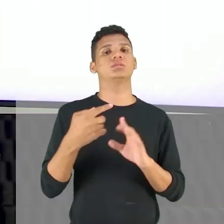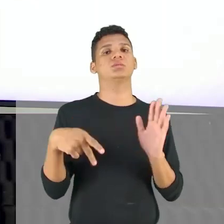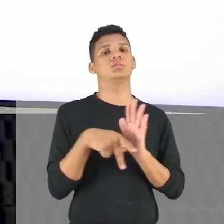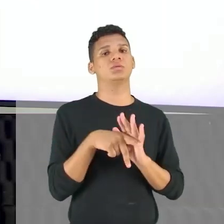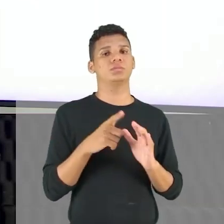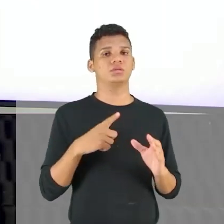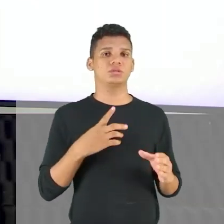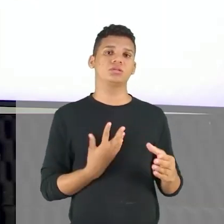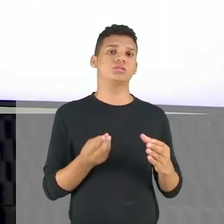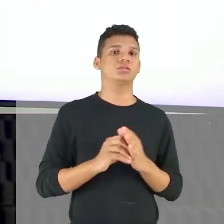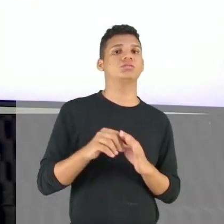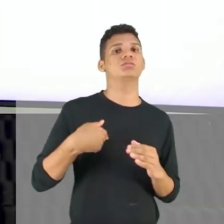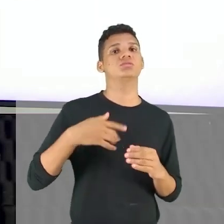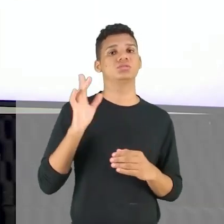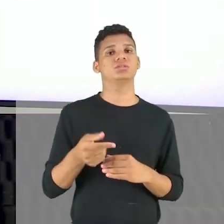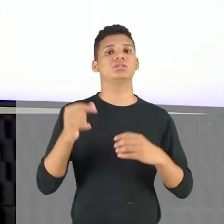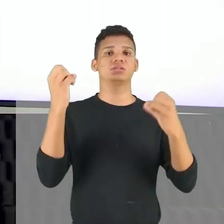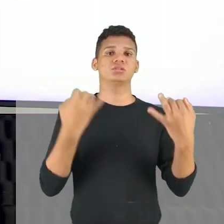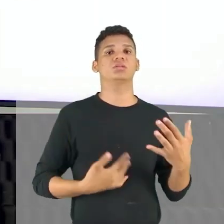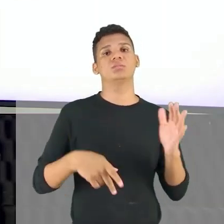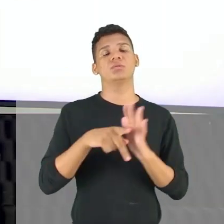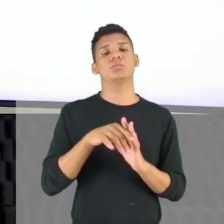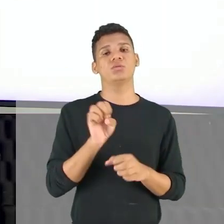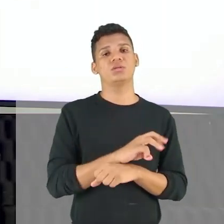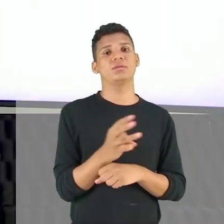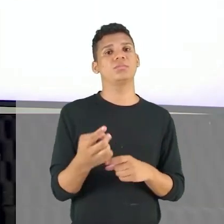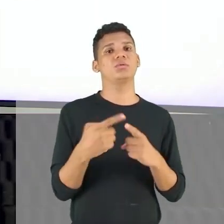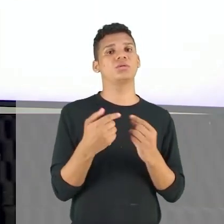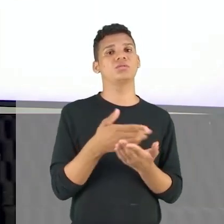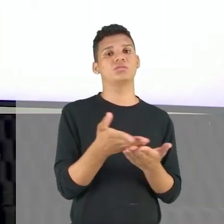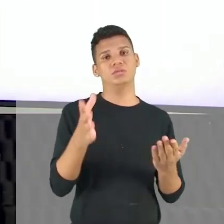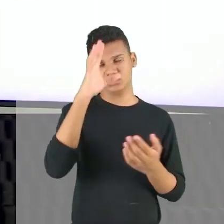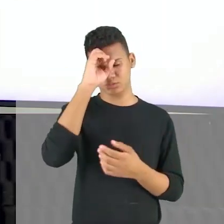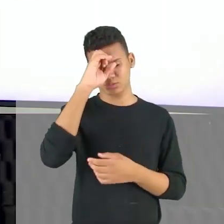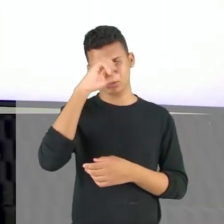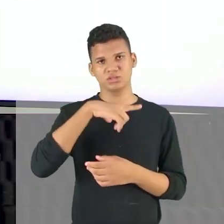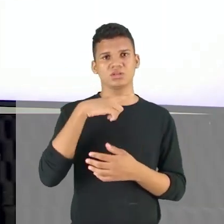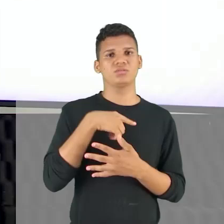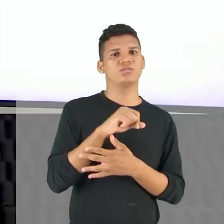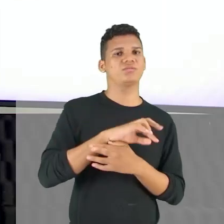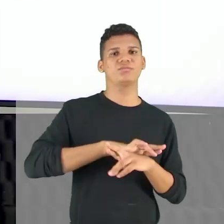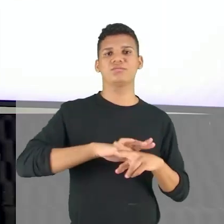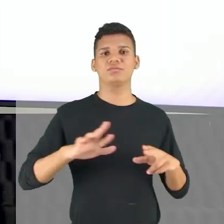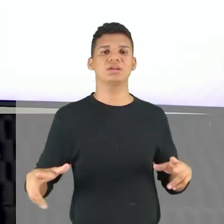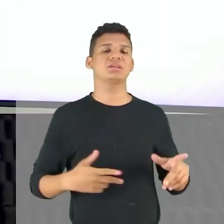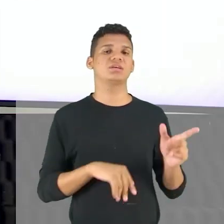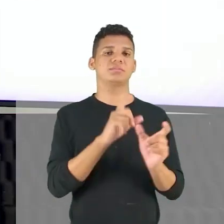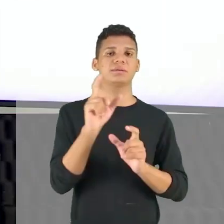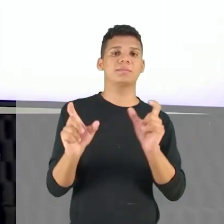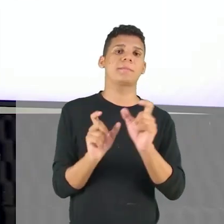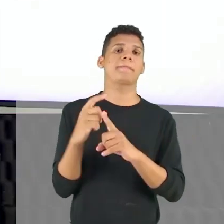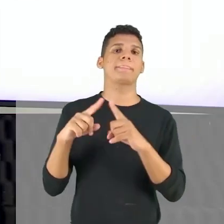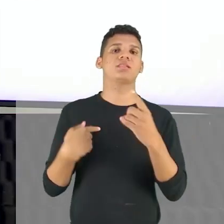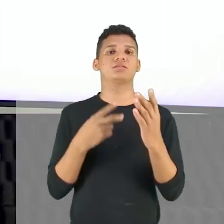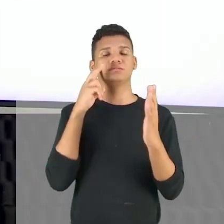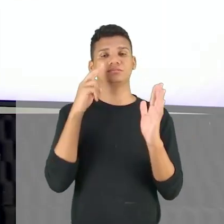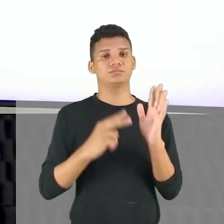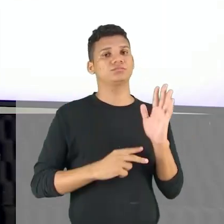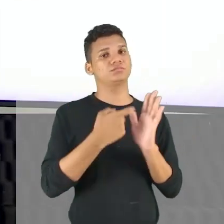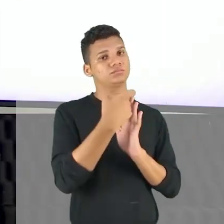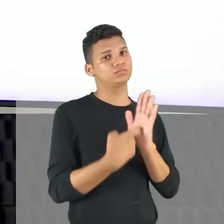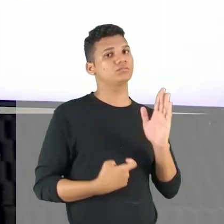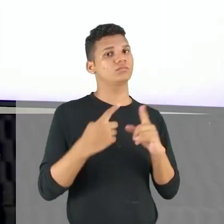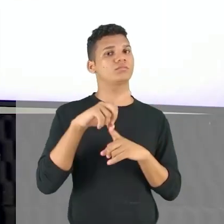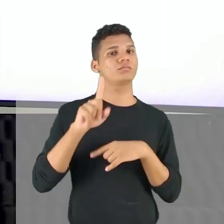questões que já caíram na UEMA? É que vocês aprendam muitas palavras. Observem que eu acabei de ler o texto, que estava todo em espanhol,